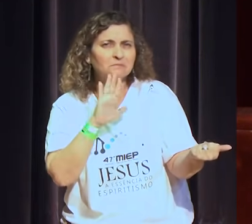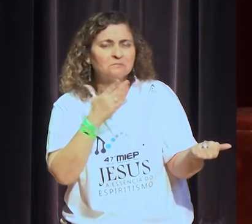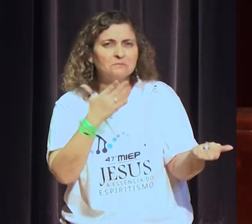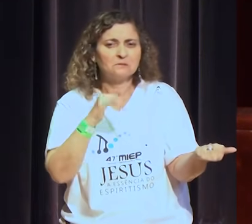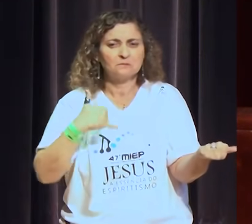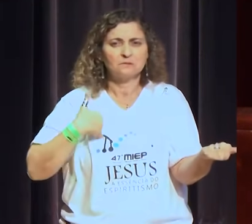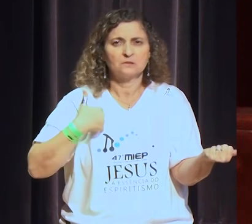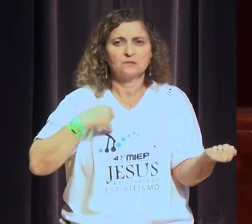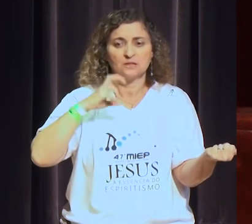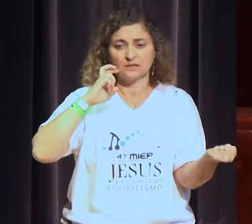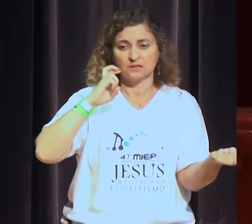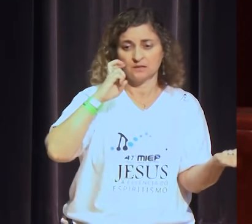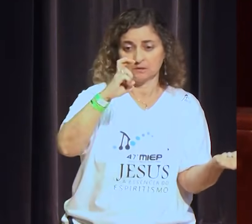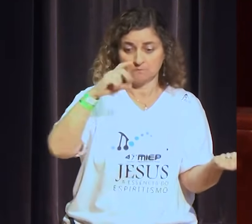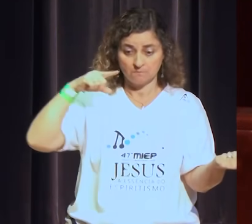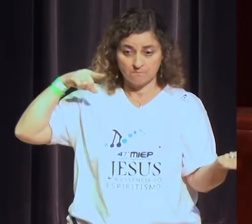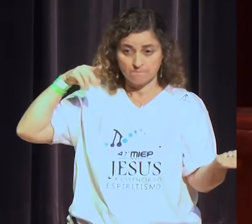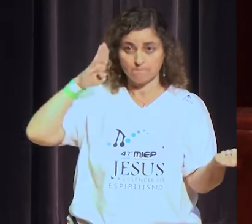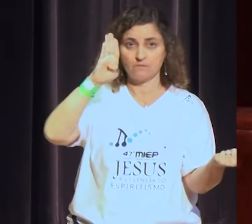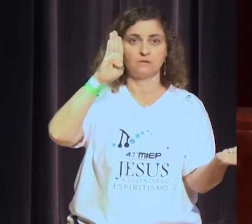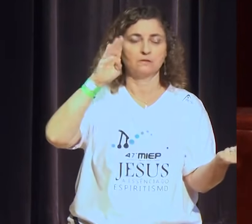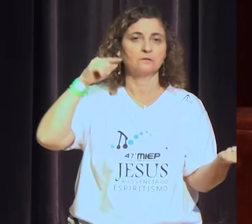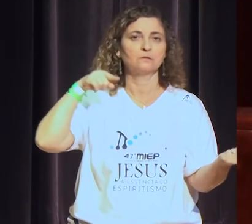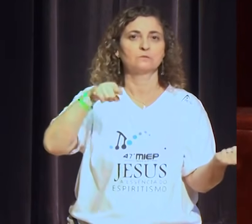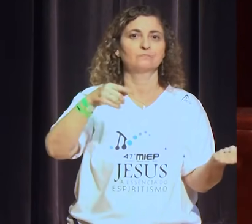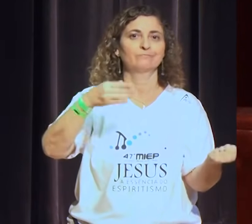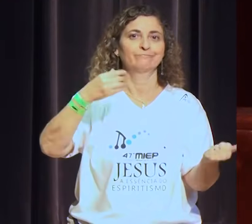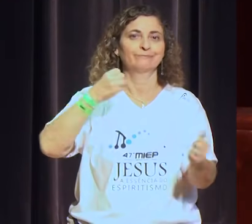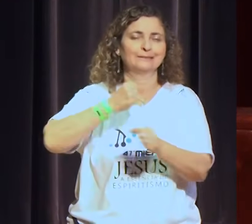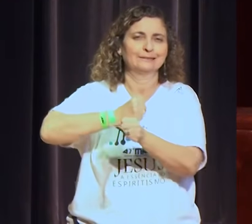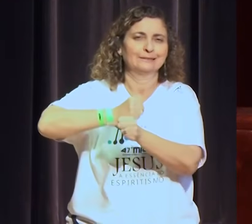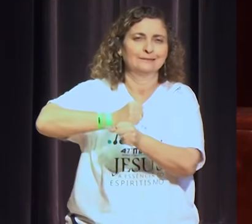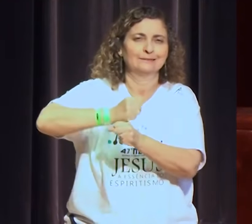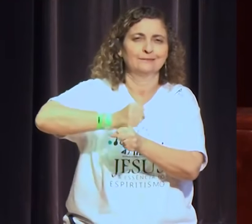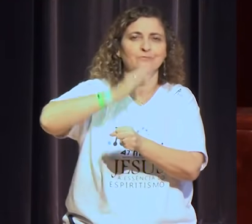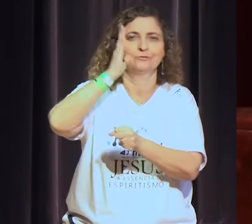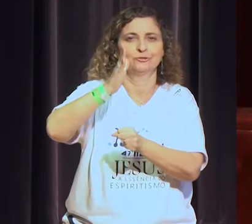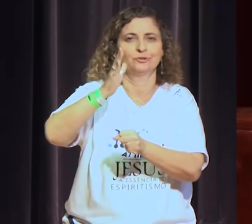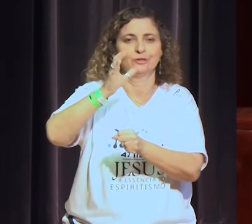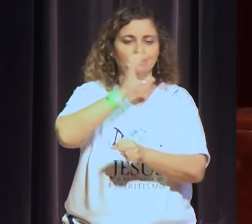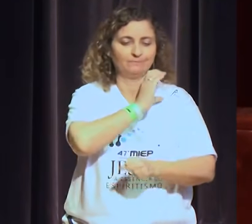novinho, tinha uns 5 bilhões de anos que já era Cristo.